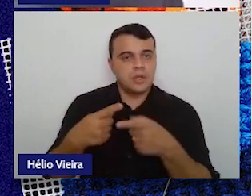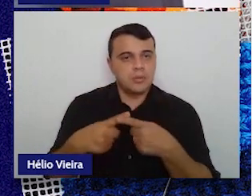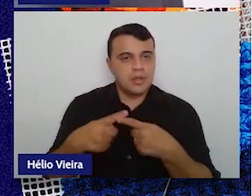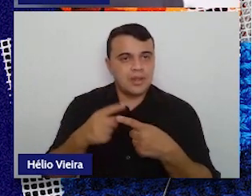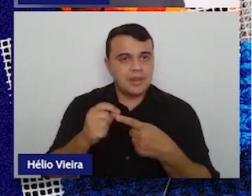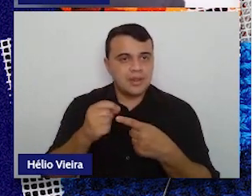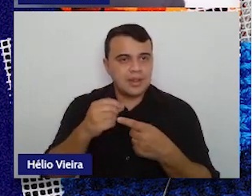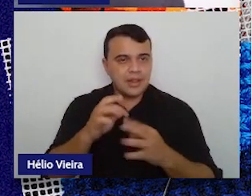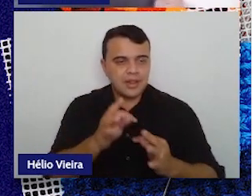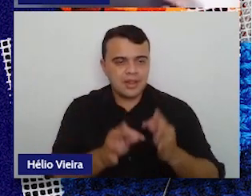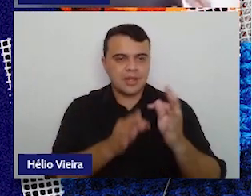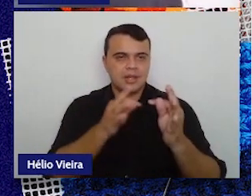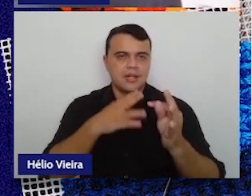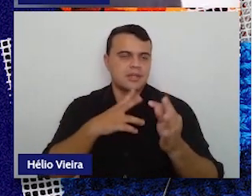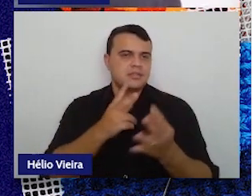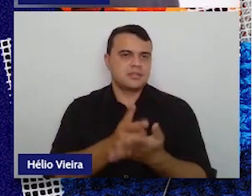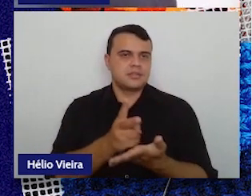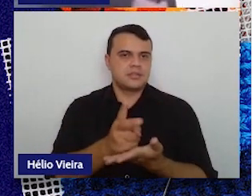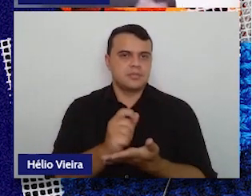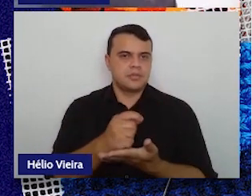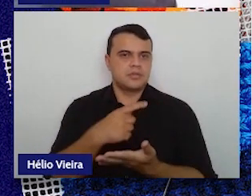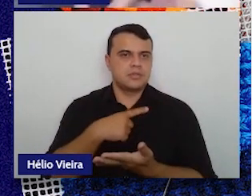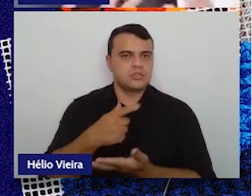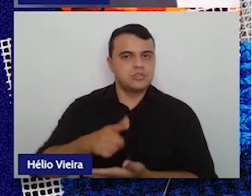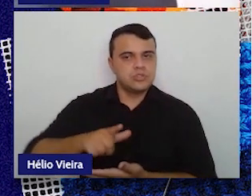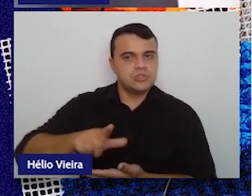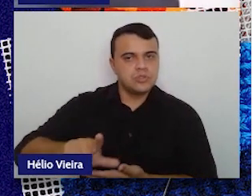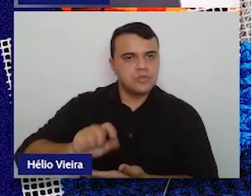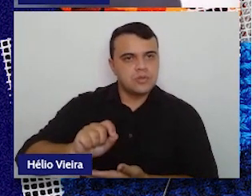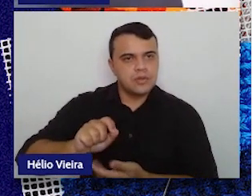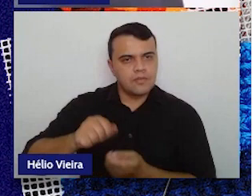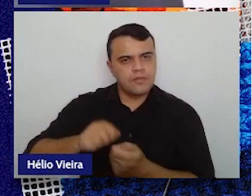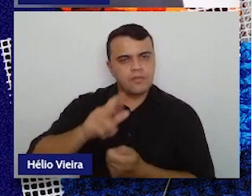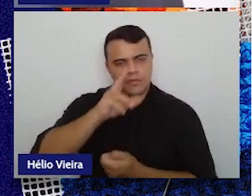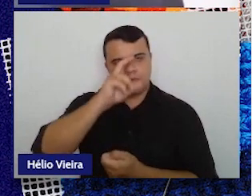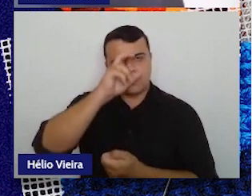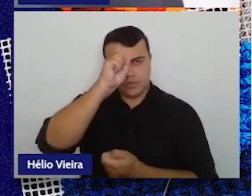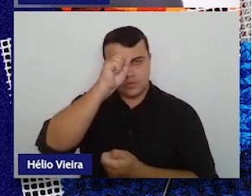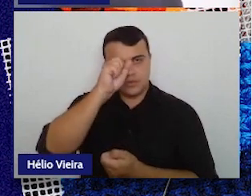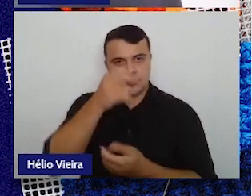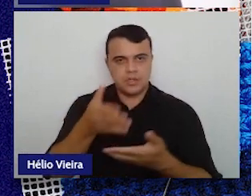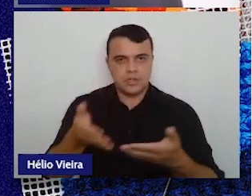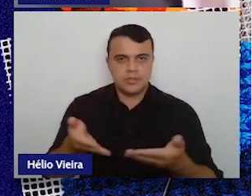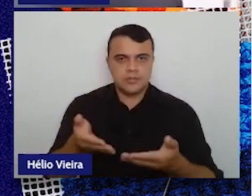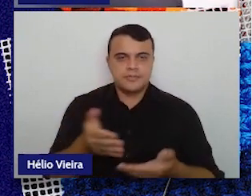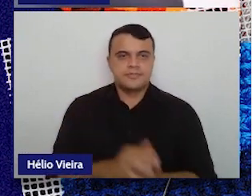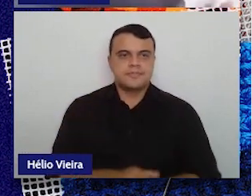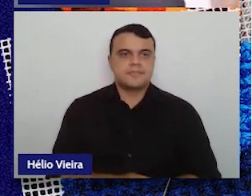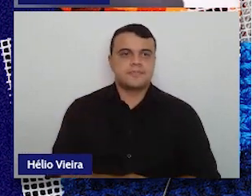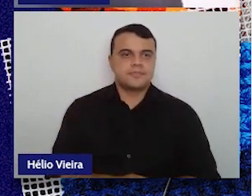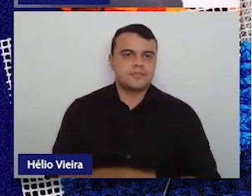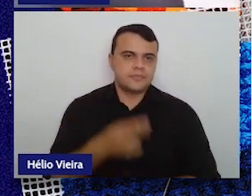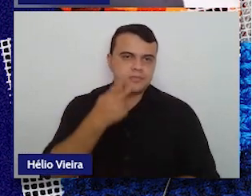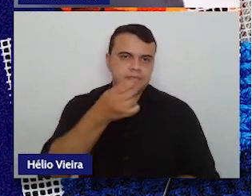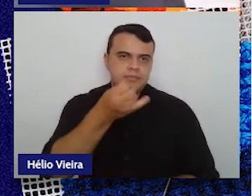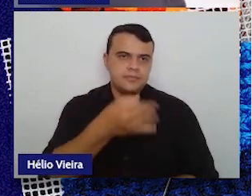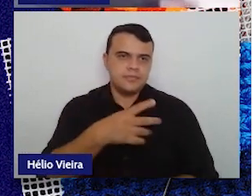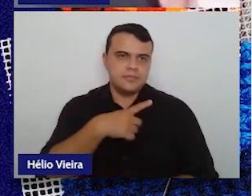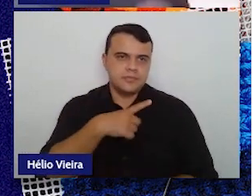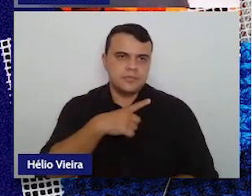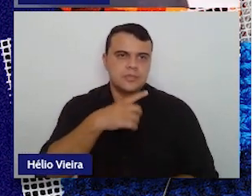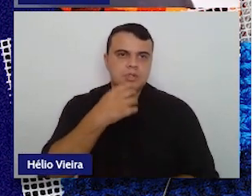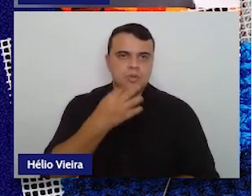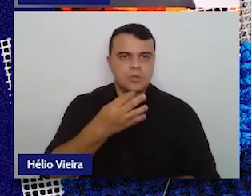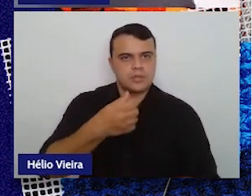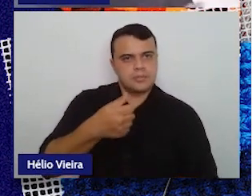técnica que vira e mexe, ele volta com grande força à moda. Como eu falei, a gente pode trabalhar as cores